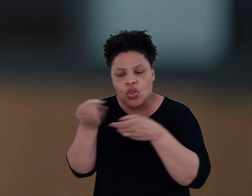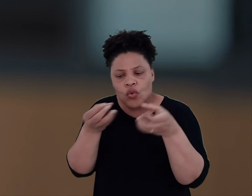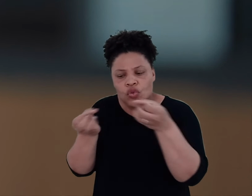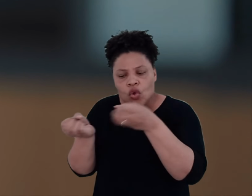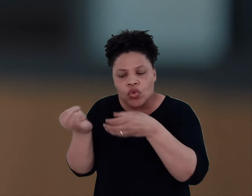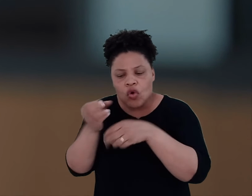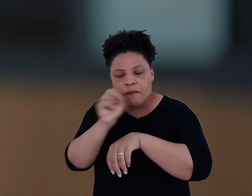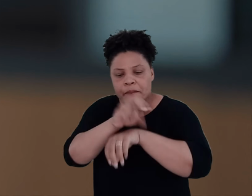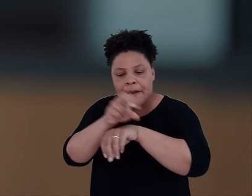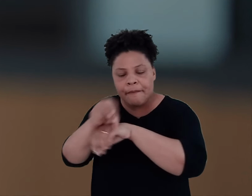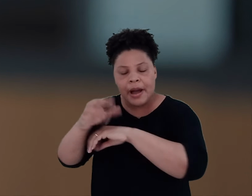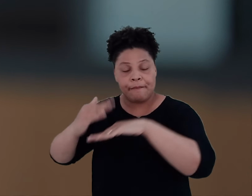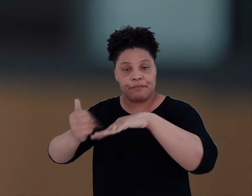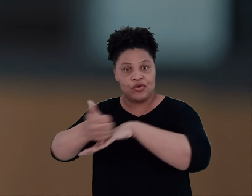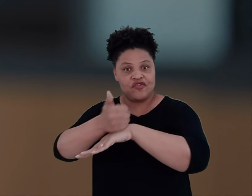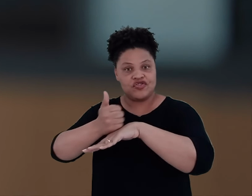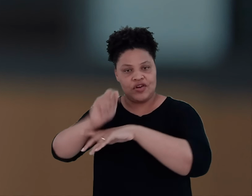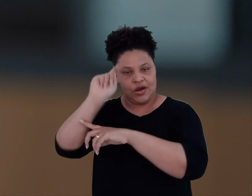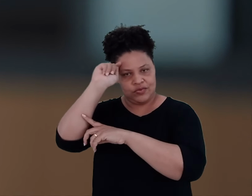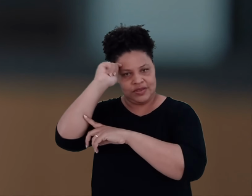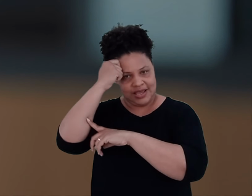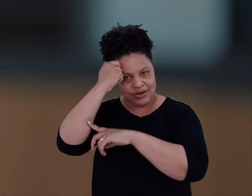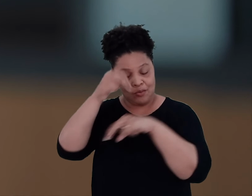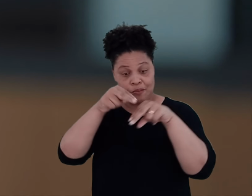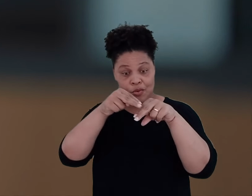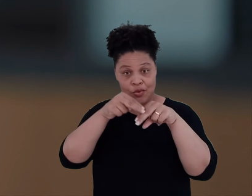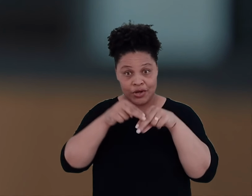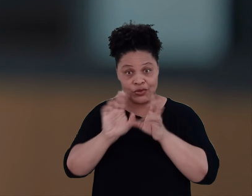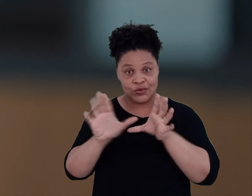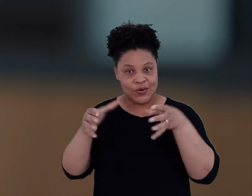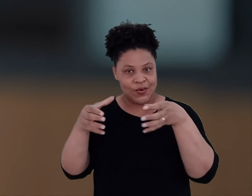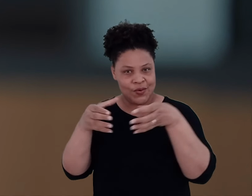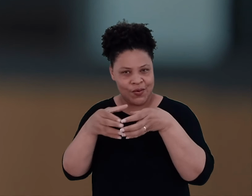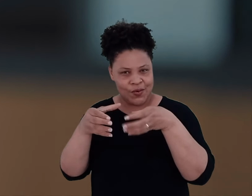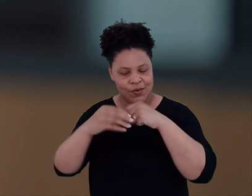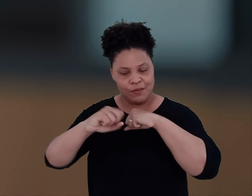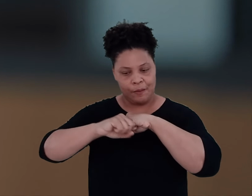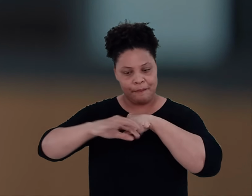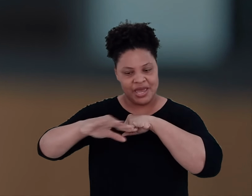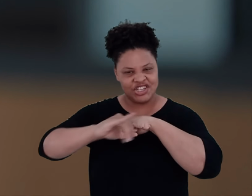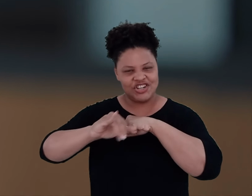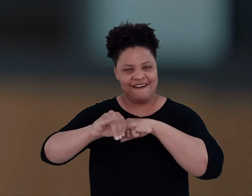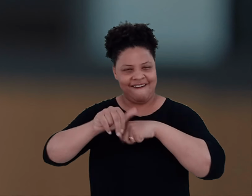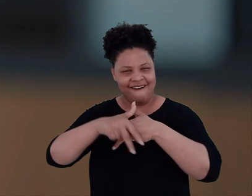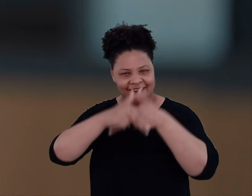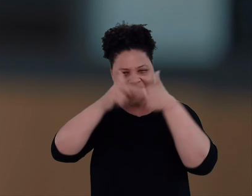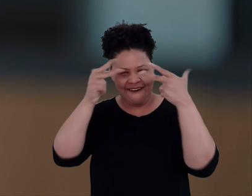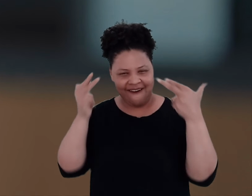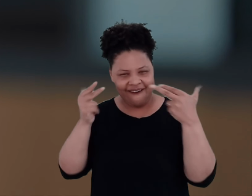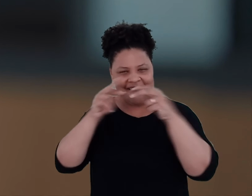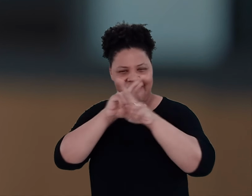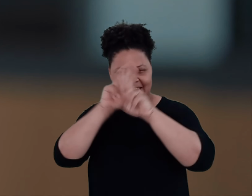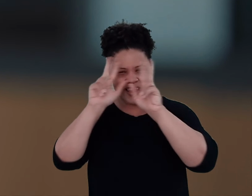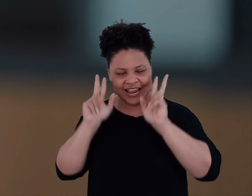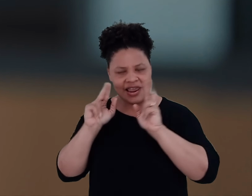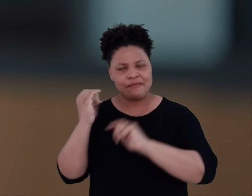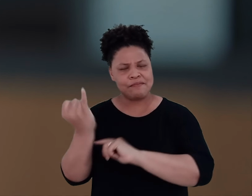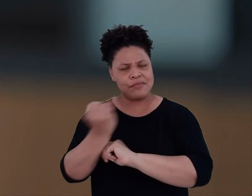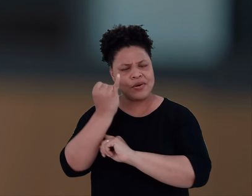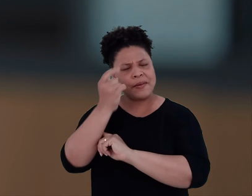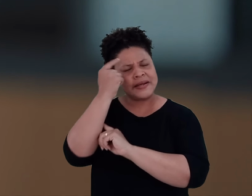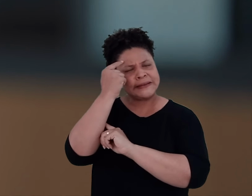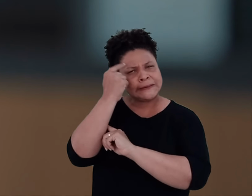negros. O Mídia Étnica surgiu quando esse grupo de comunicadores estava na faculdade. Eles viram que era importante criar